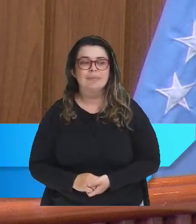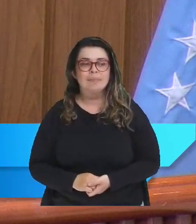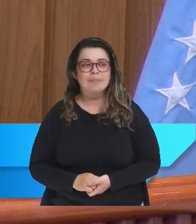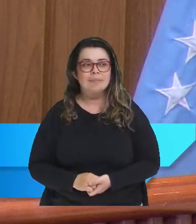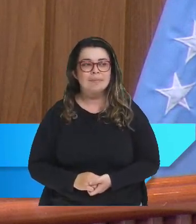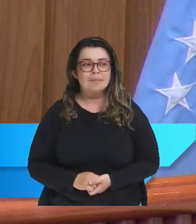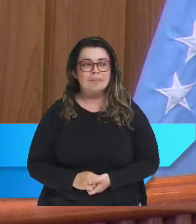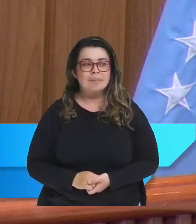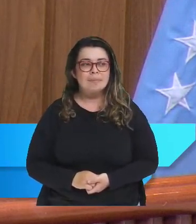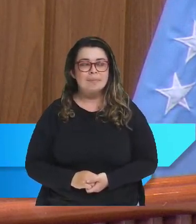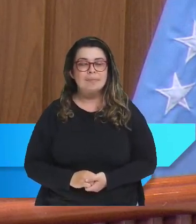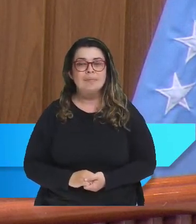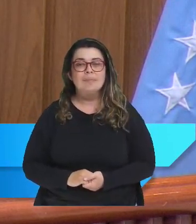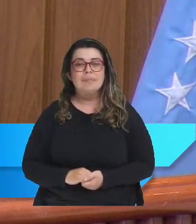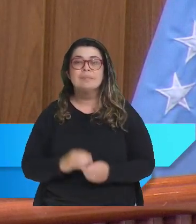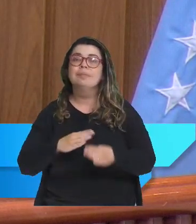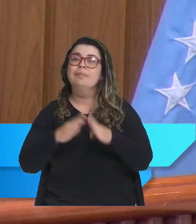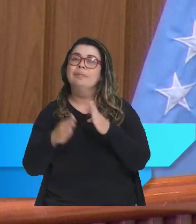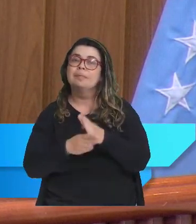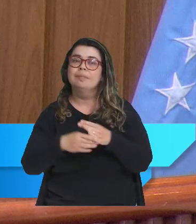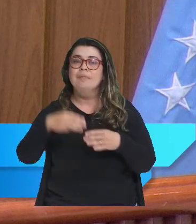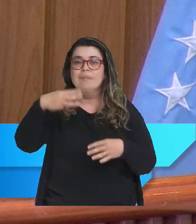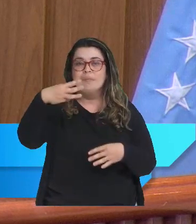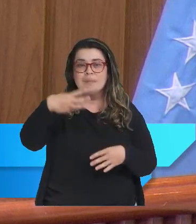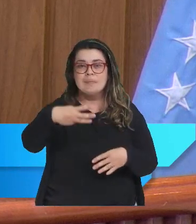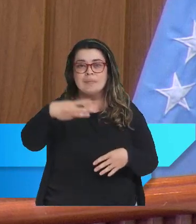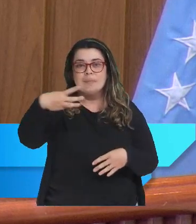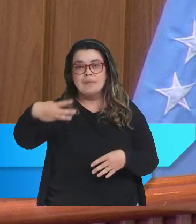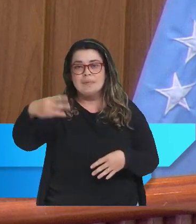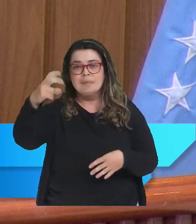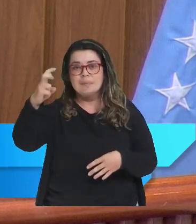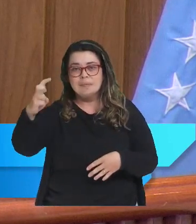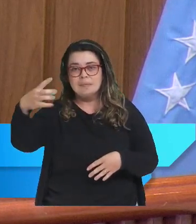totalizando 3.354 votos.